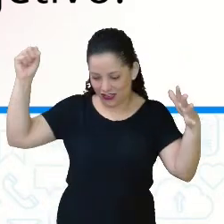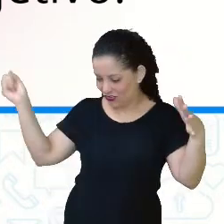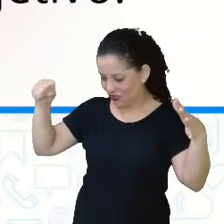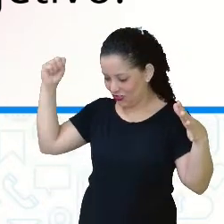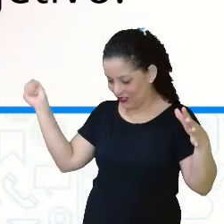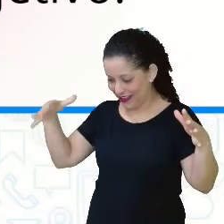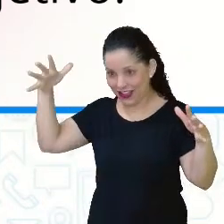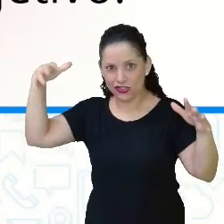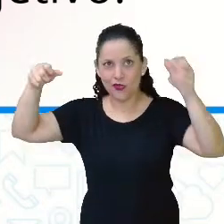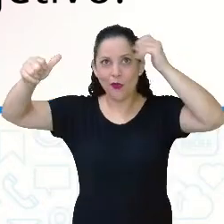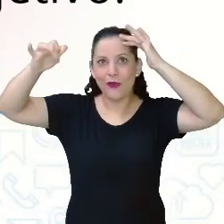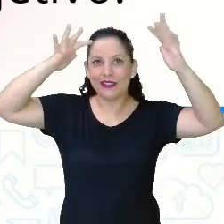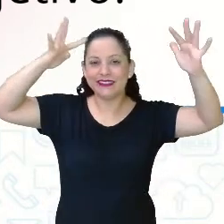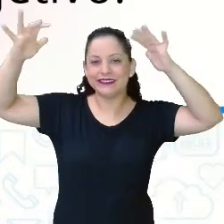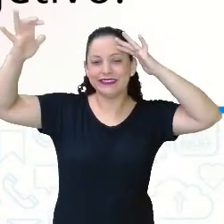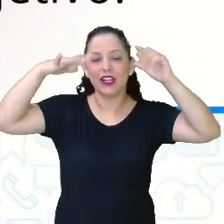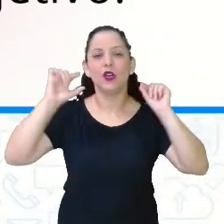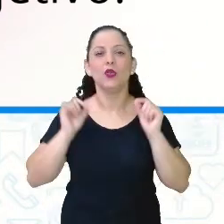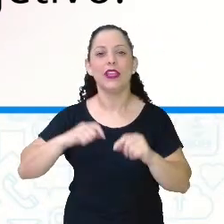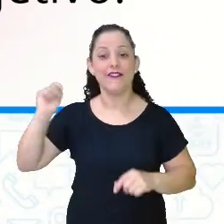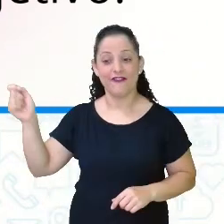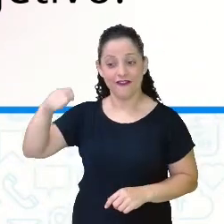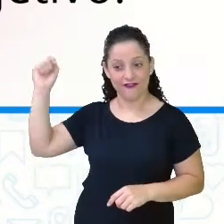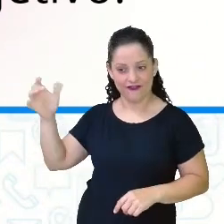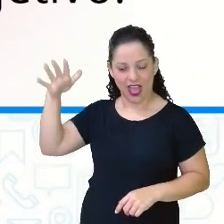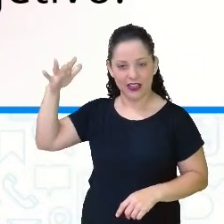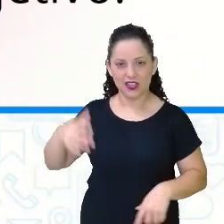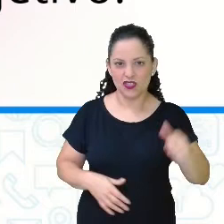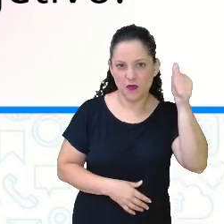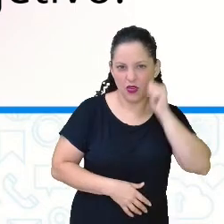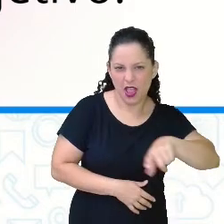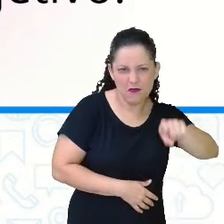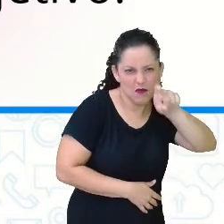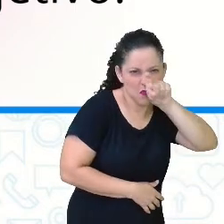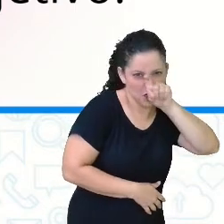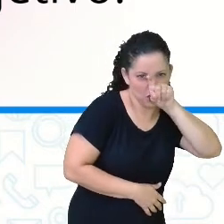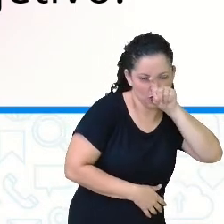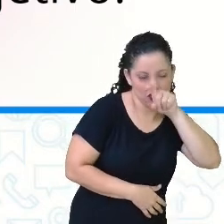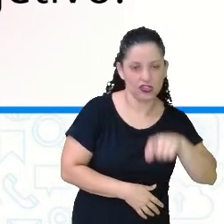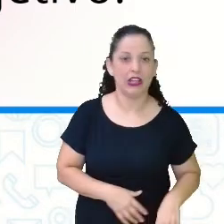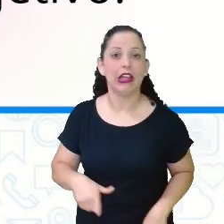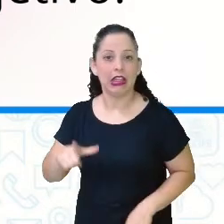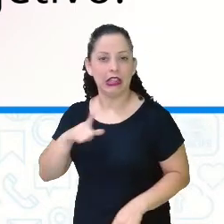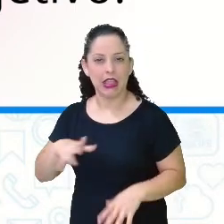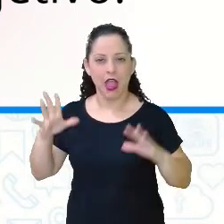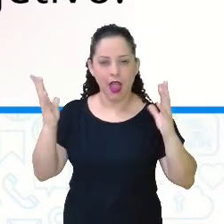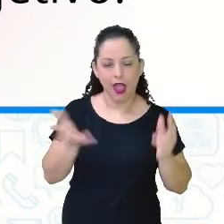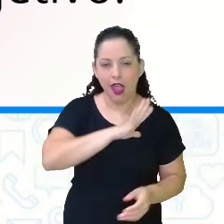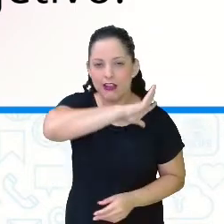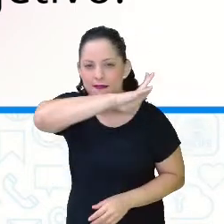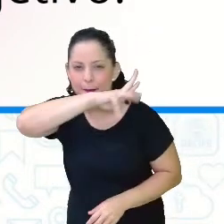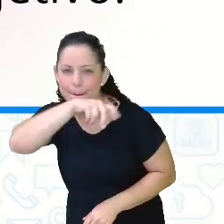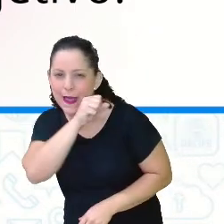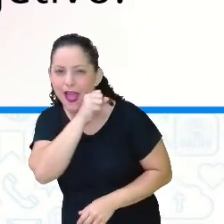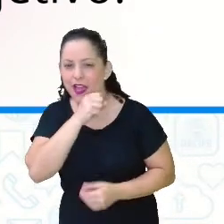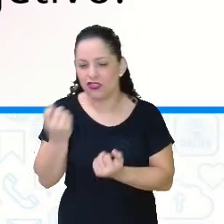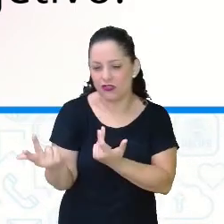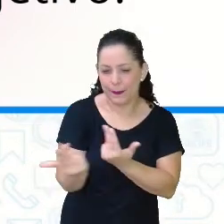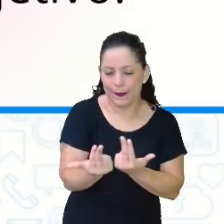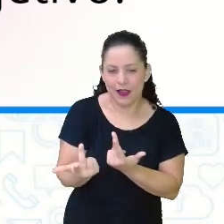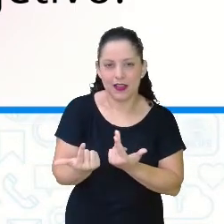elementos? Vamos lá ler comigo. Fadas, feiticeiras, animais com características humanas, objetos que voam,